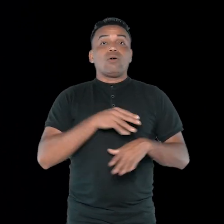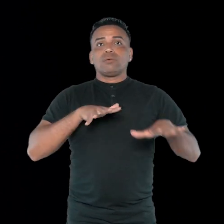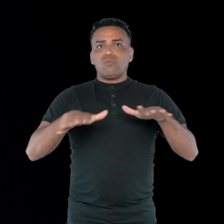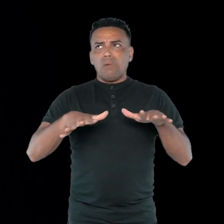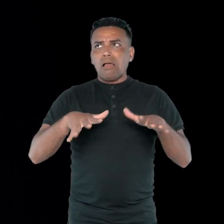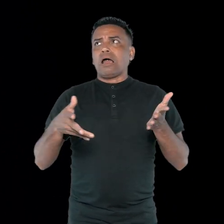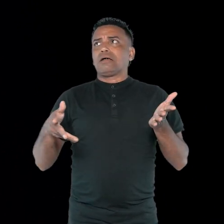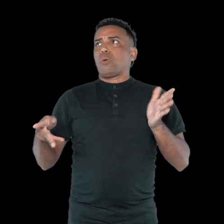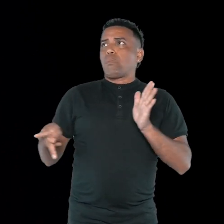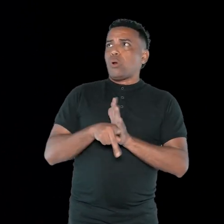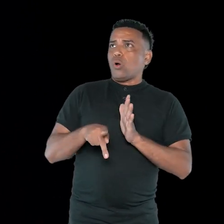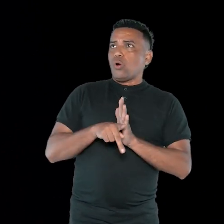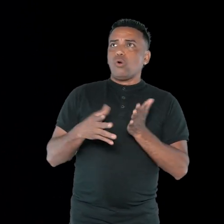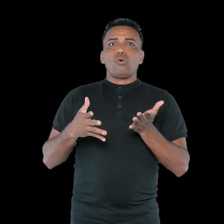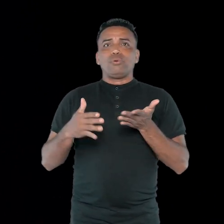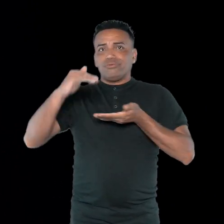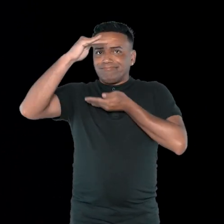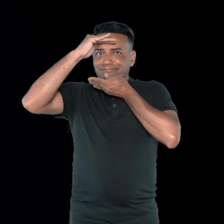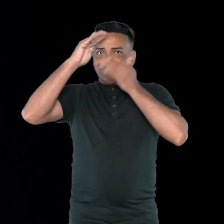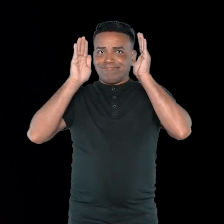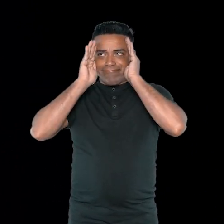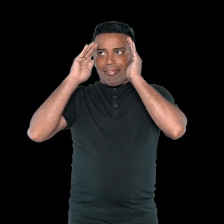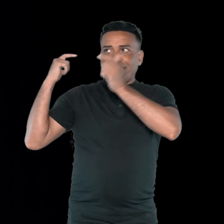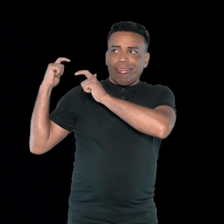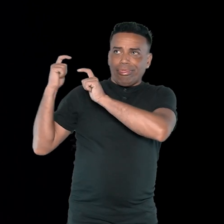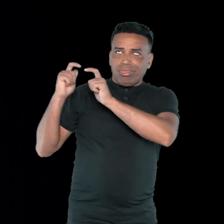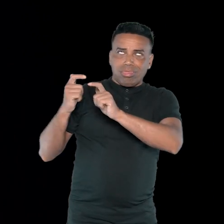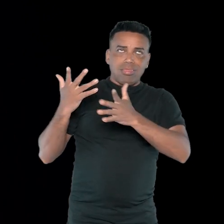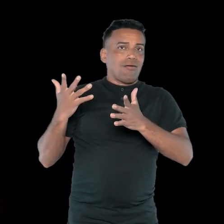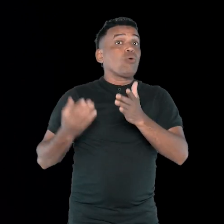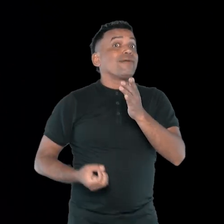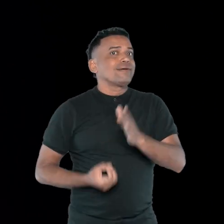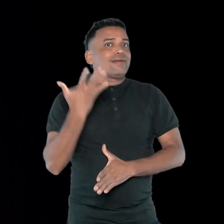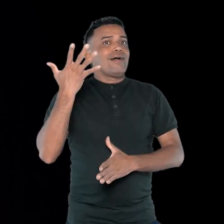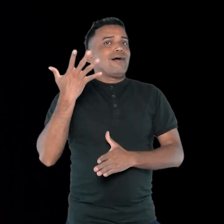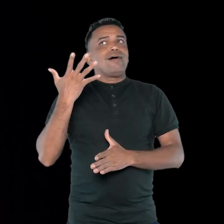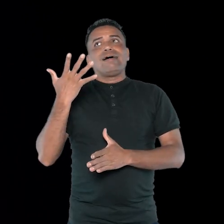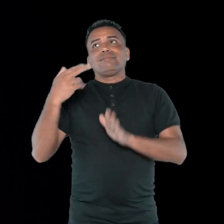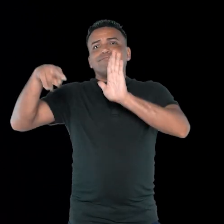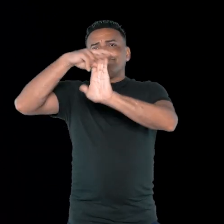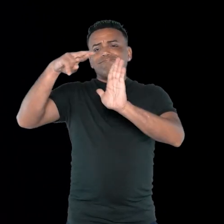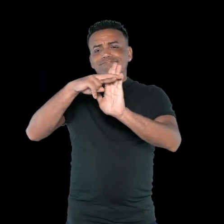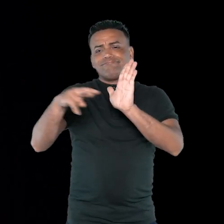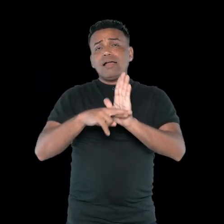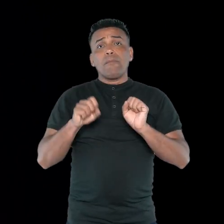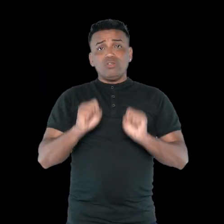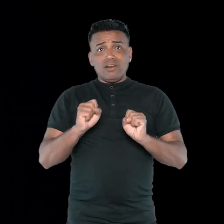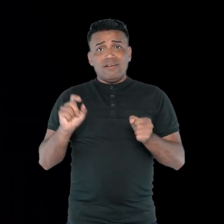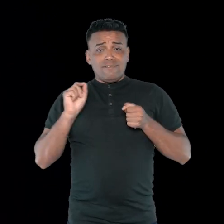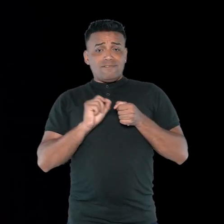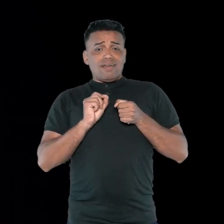que são um tanto conservadoras e o que elas começam a criar de gramática e o que poderia ser feito de